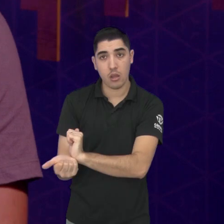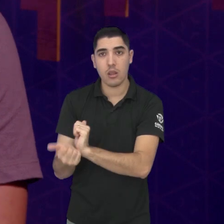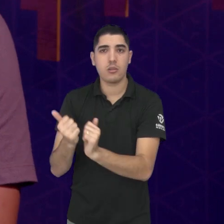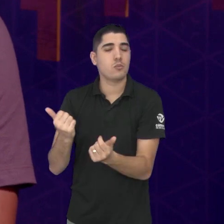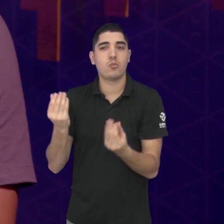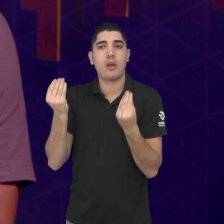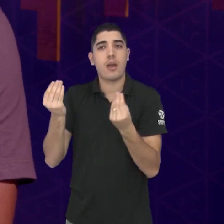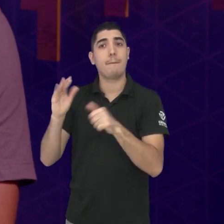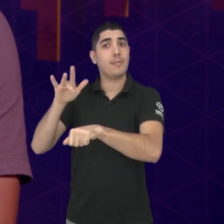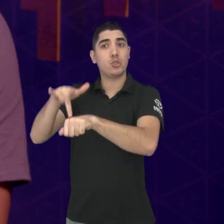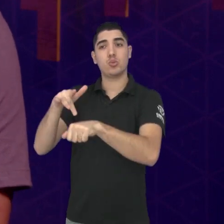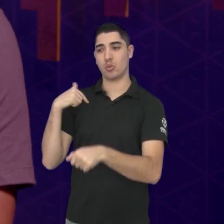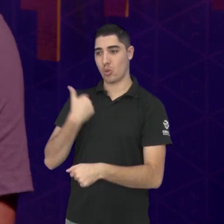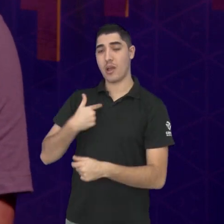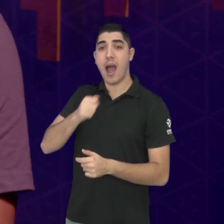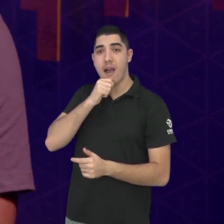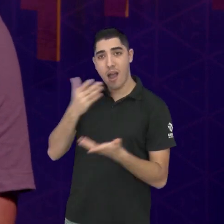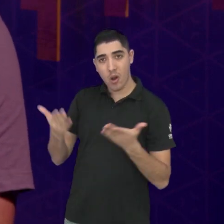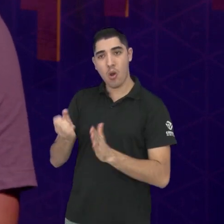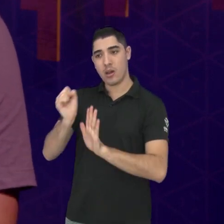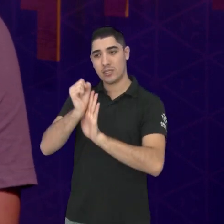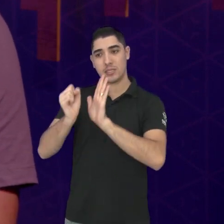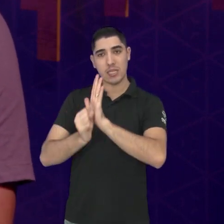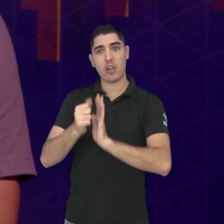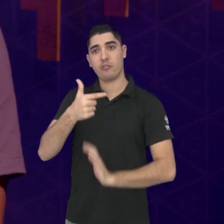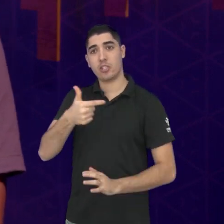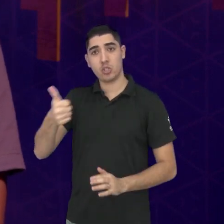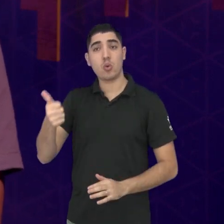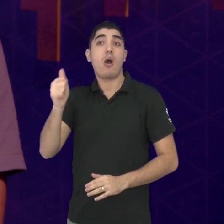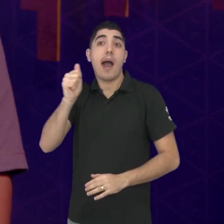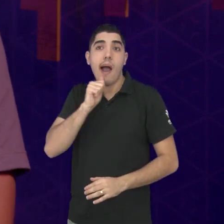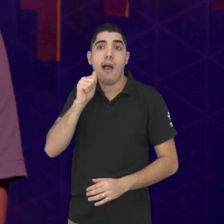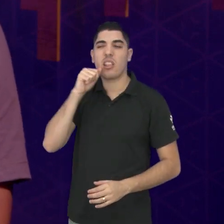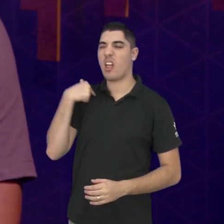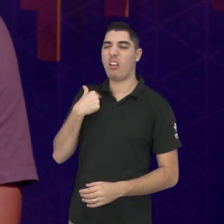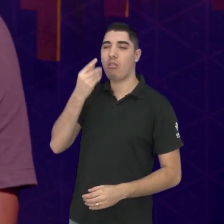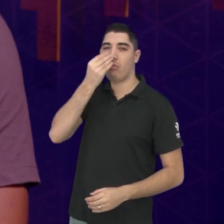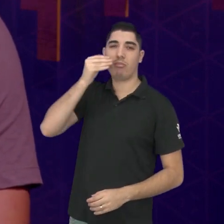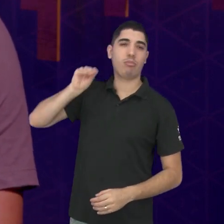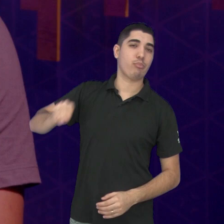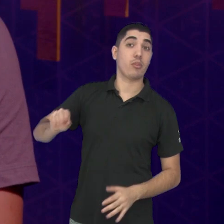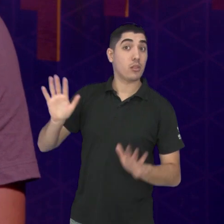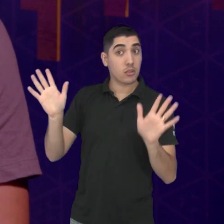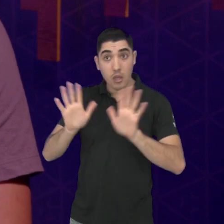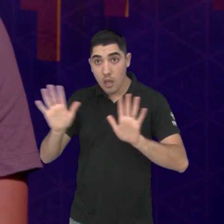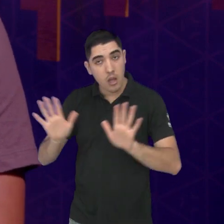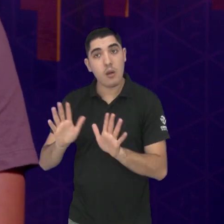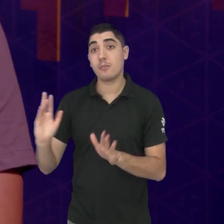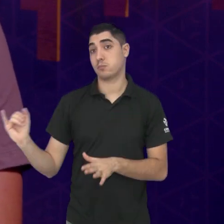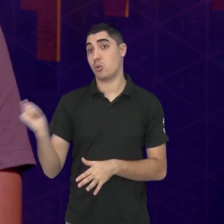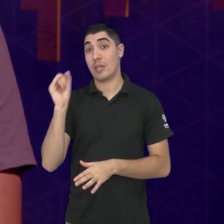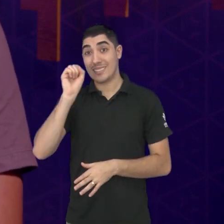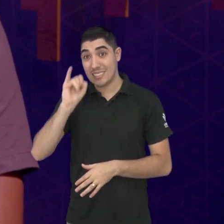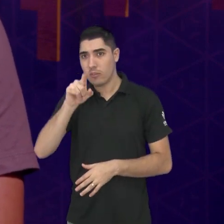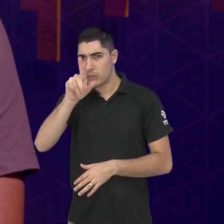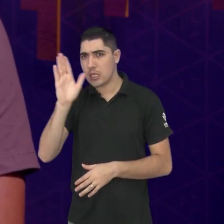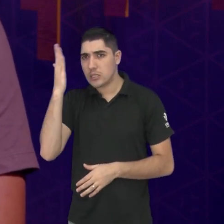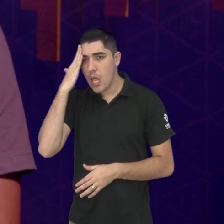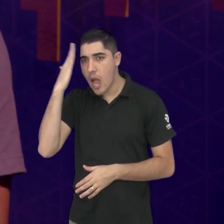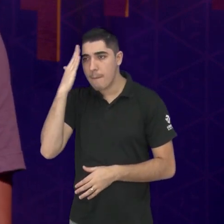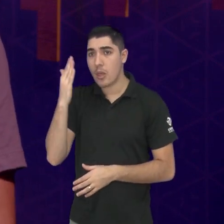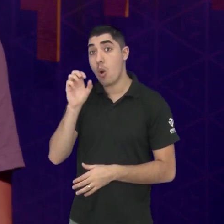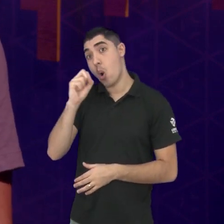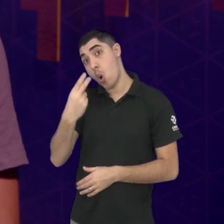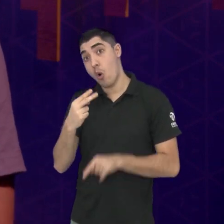que em pleno século XXI a gente permita, a gente feche os olhos para essas questões, né? E se